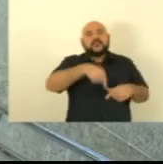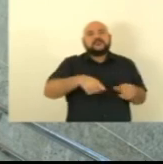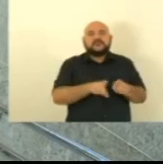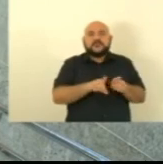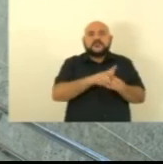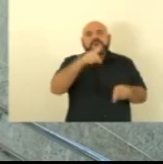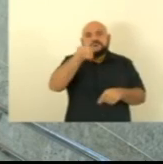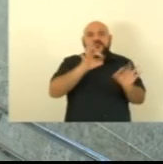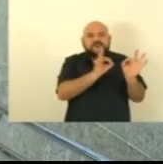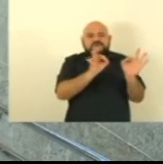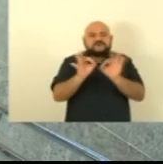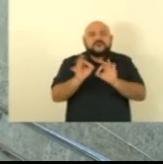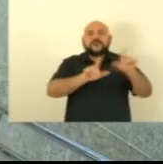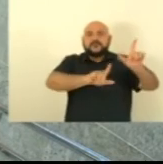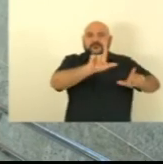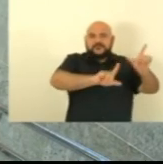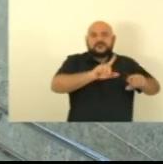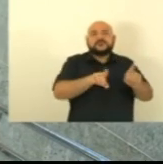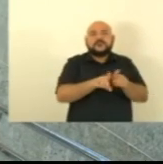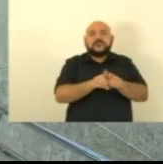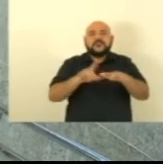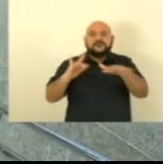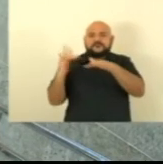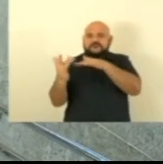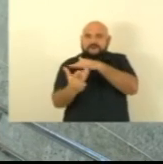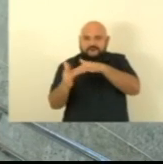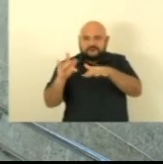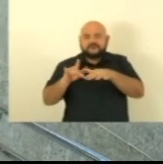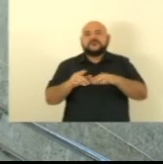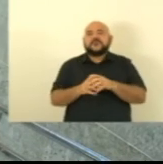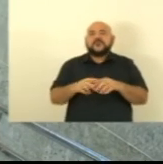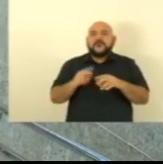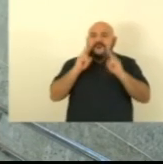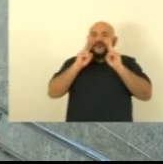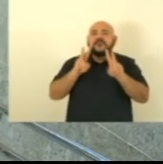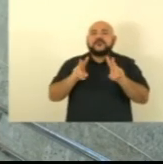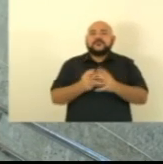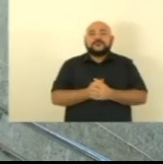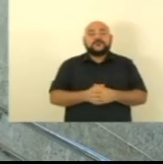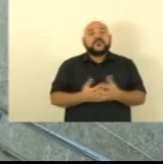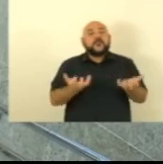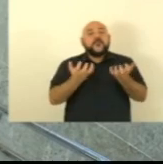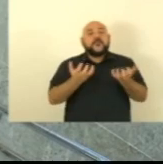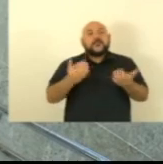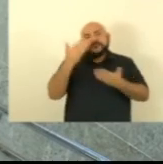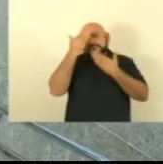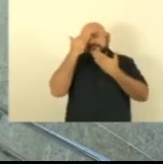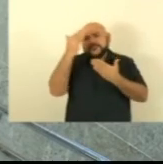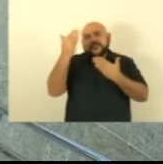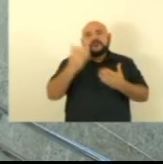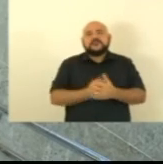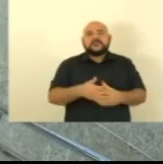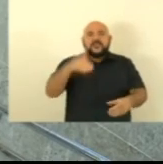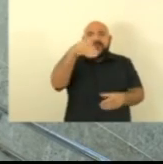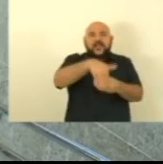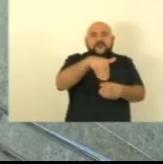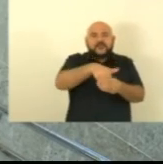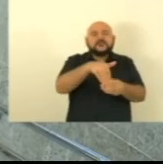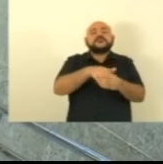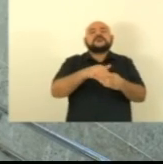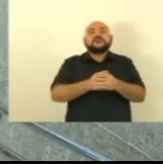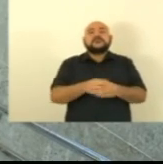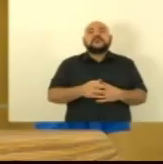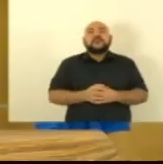Assembleia, pelas redes sociais da Assembleia Legislativa. Quero, senhor presidente, agradecer a votação, a